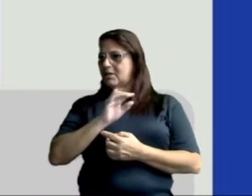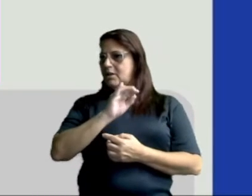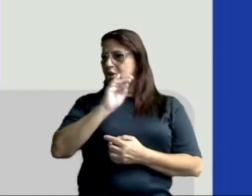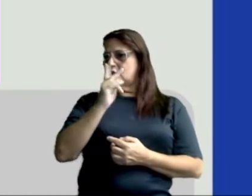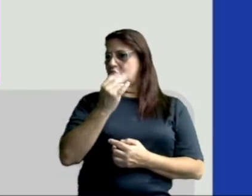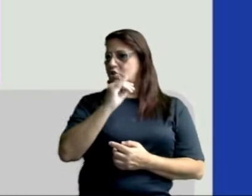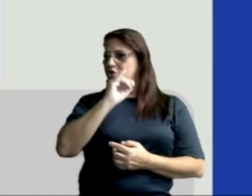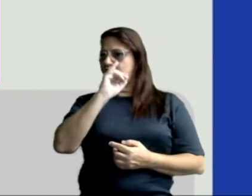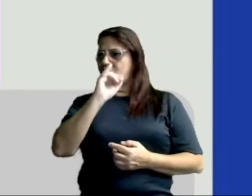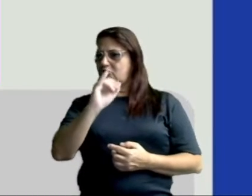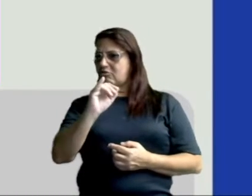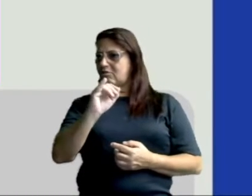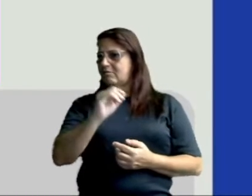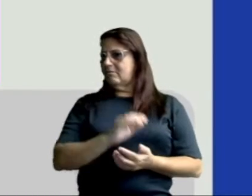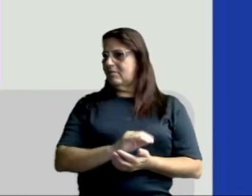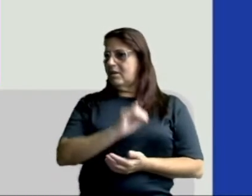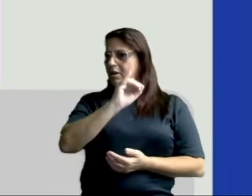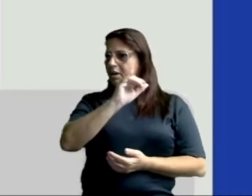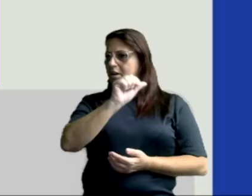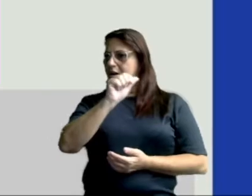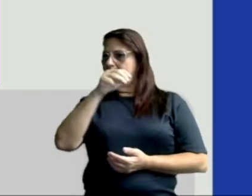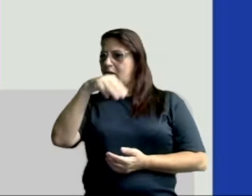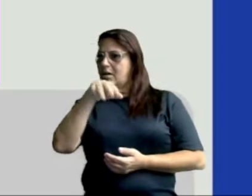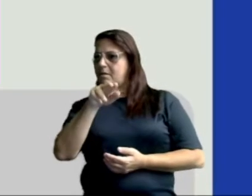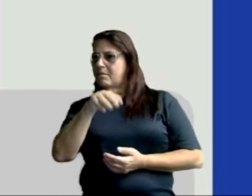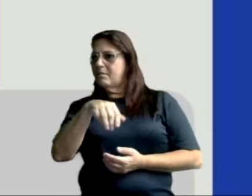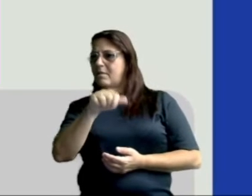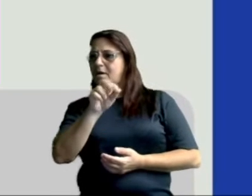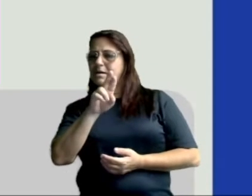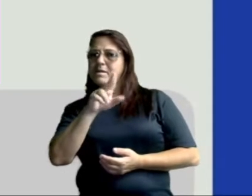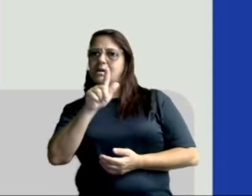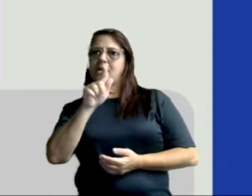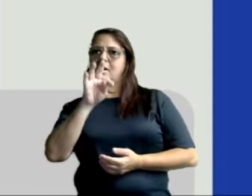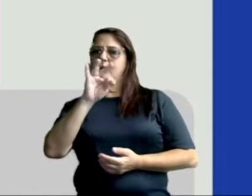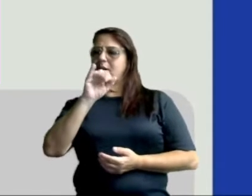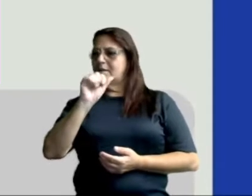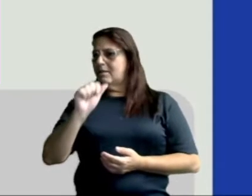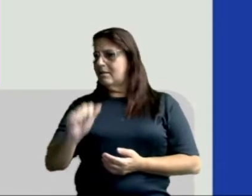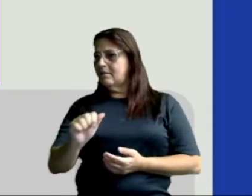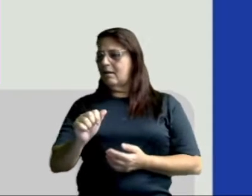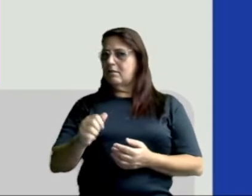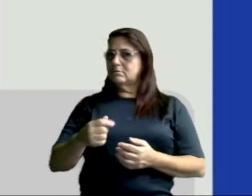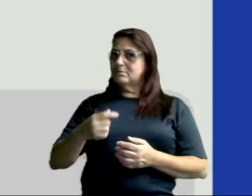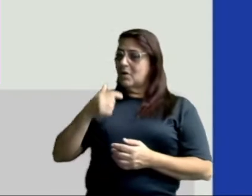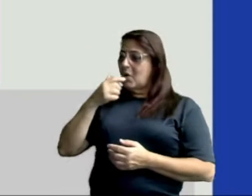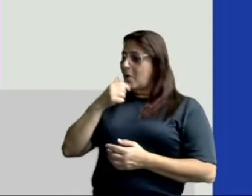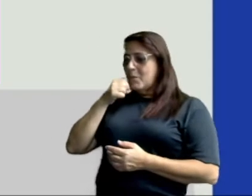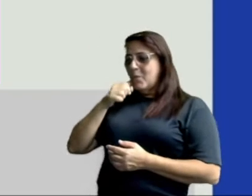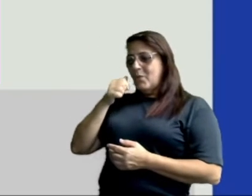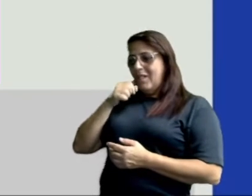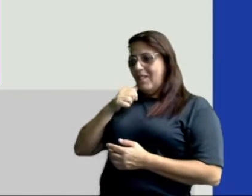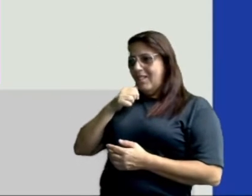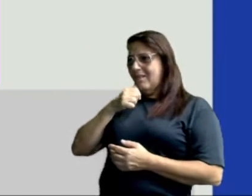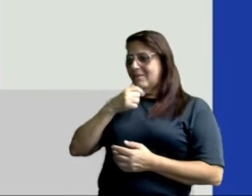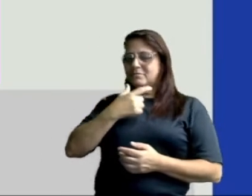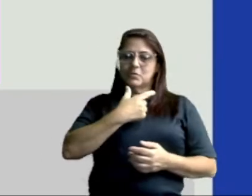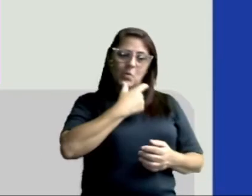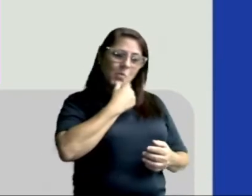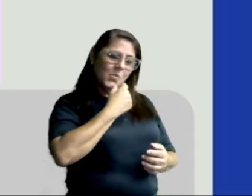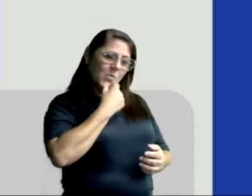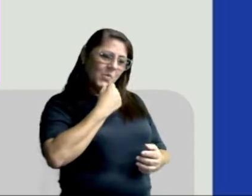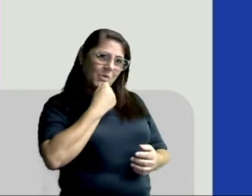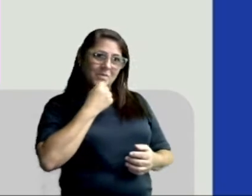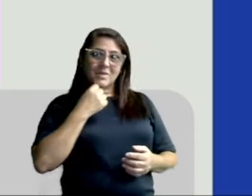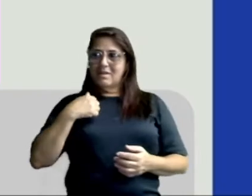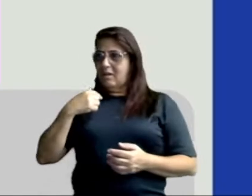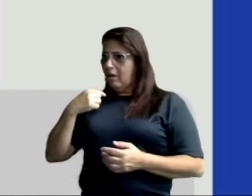Hi, I am Margarita. Então nós temos a apresentação dela com o I am. Quando ela diz I am,